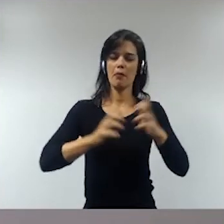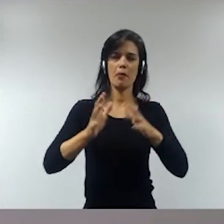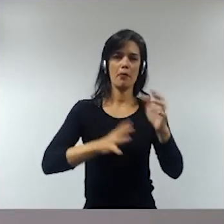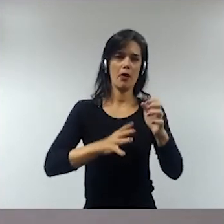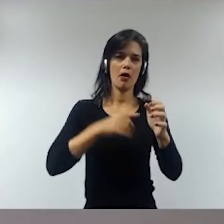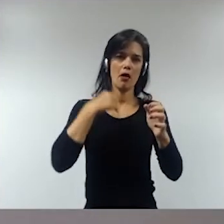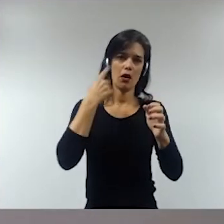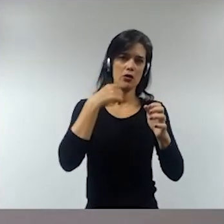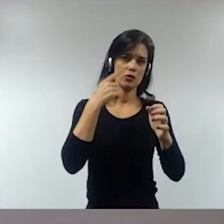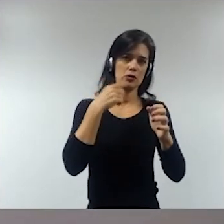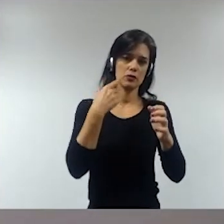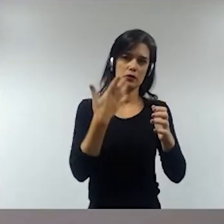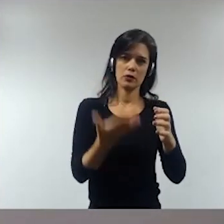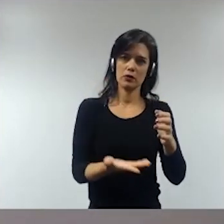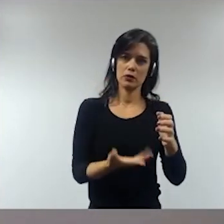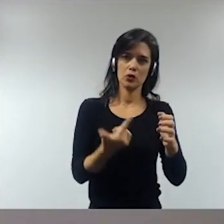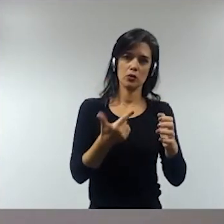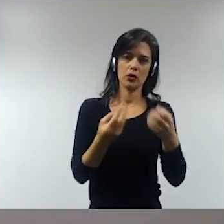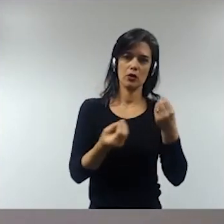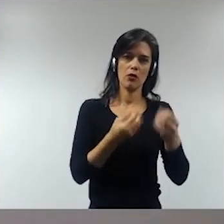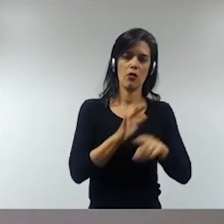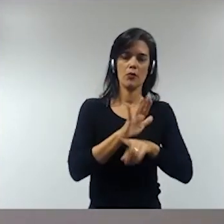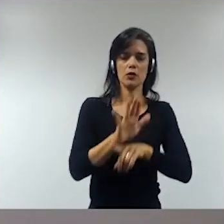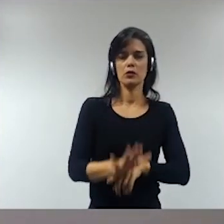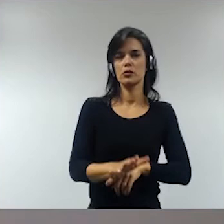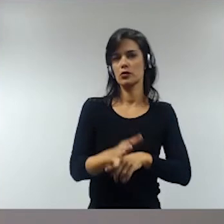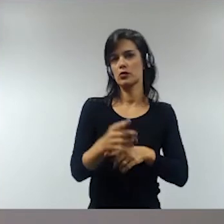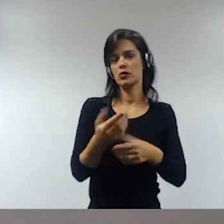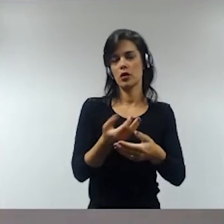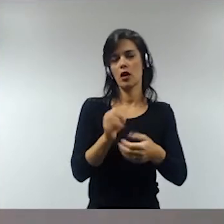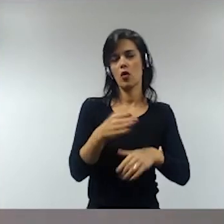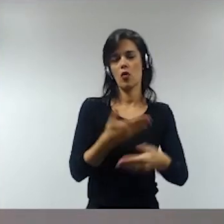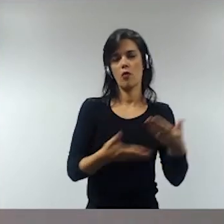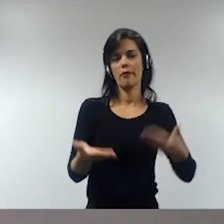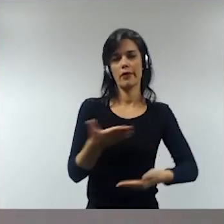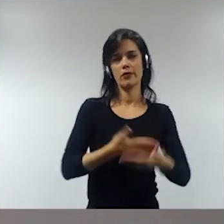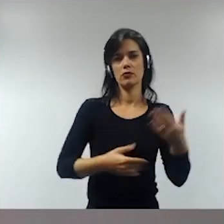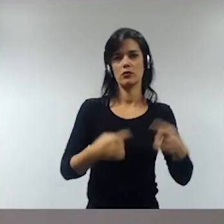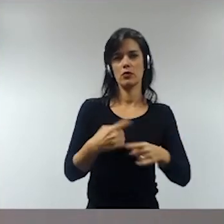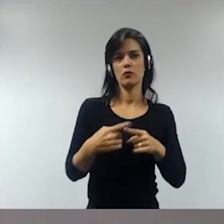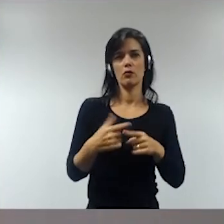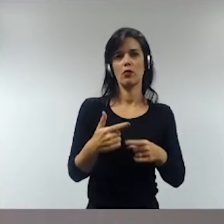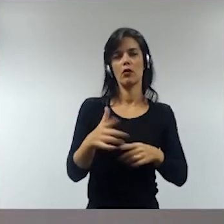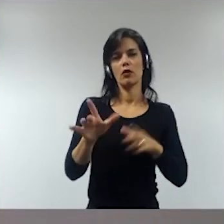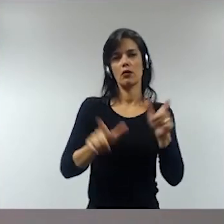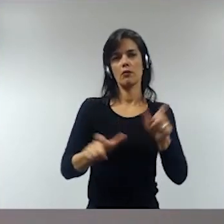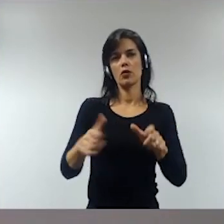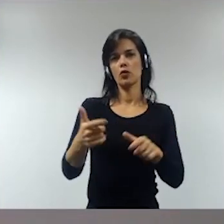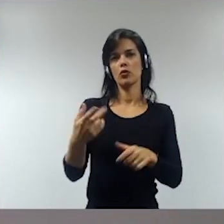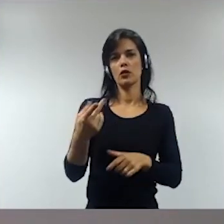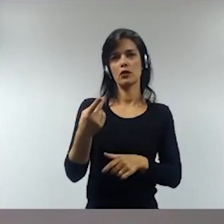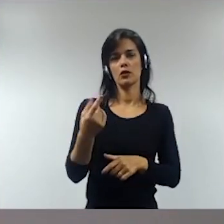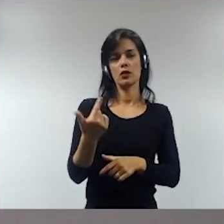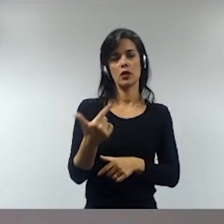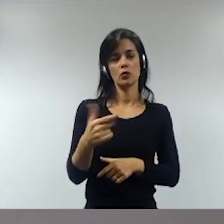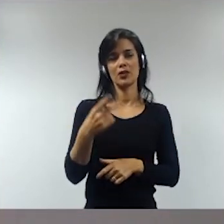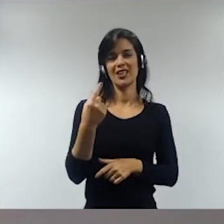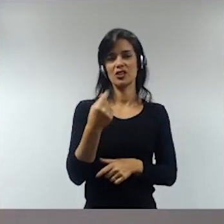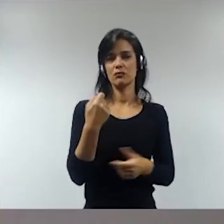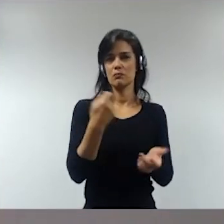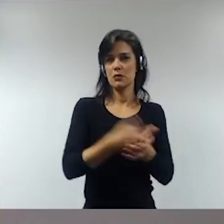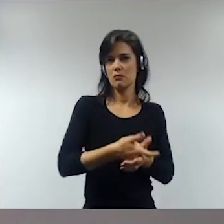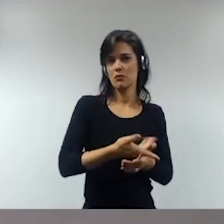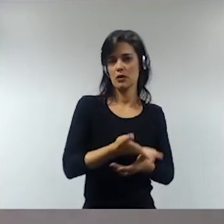vai dar conta de resolver, ou pelo menos de mediar todos esses conflitos. O que me preocupa muito nesse cenário que